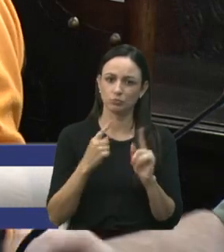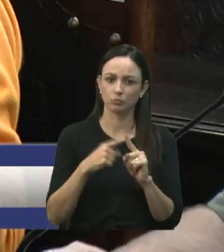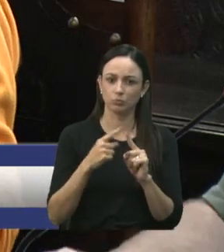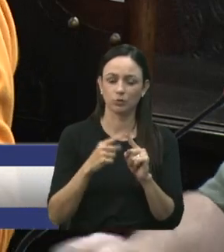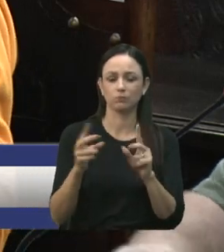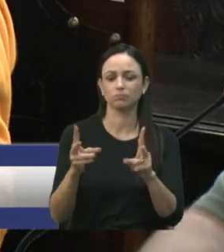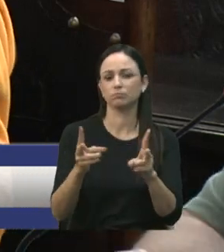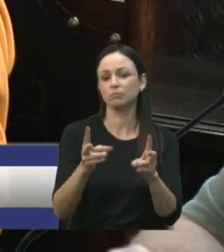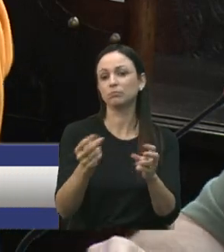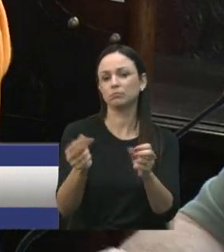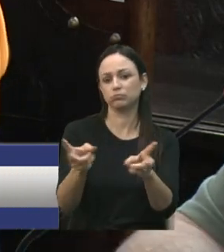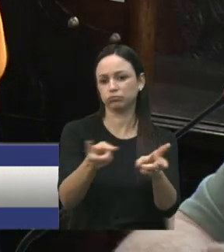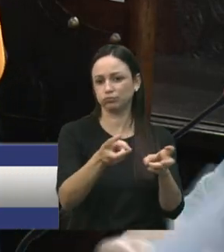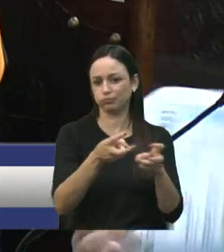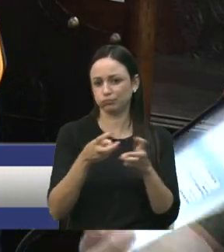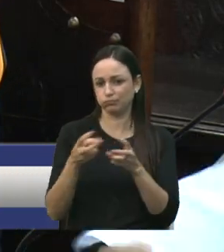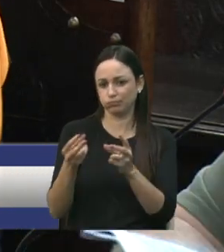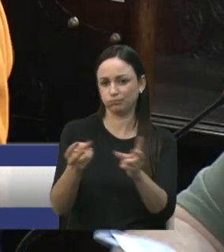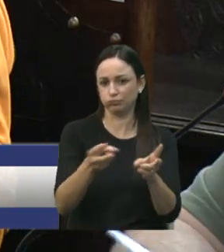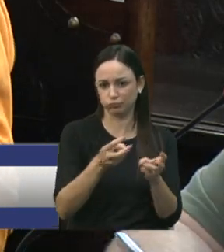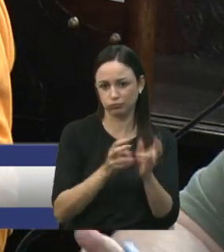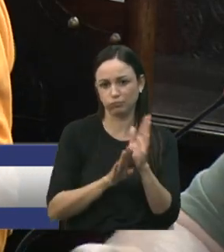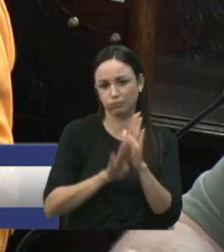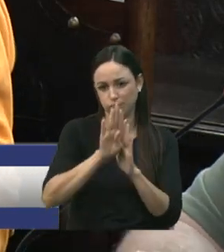aumentou. E aí a gente vai fazer